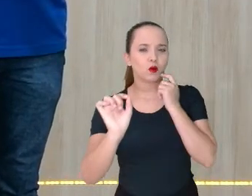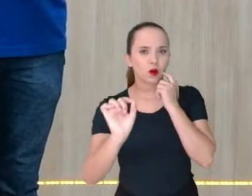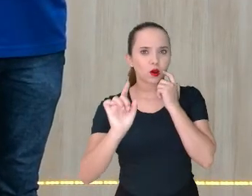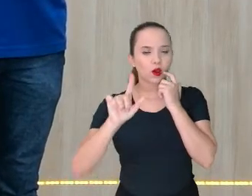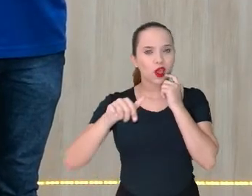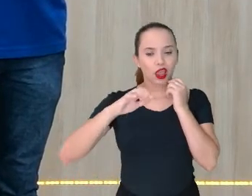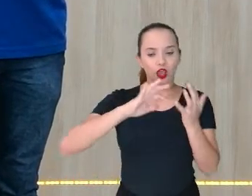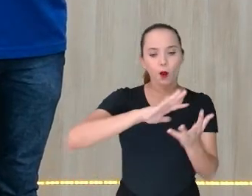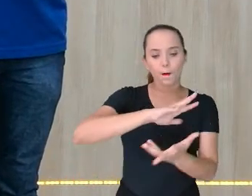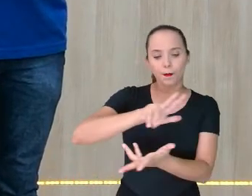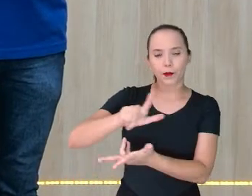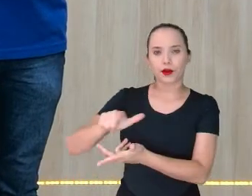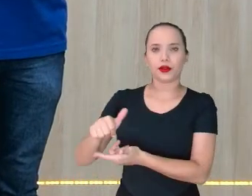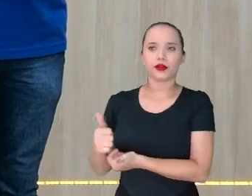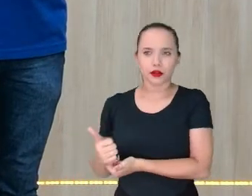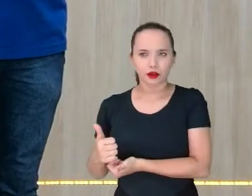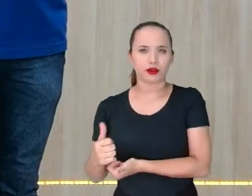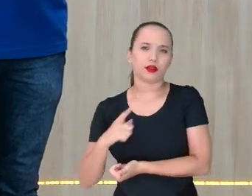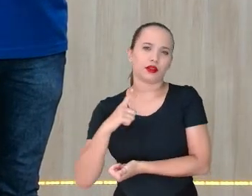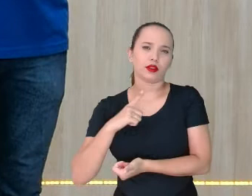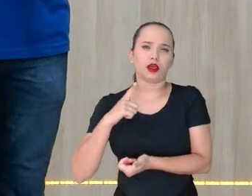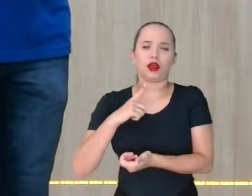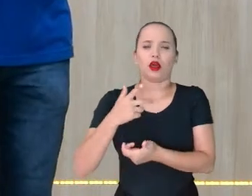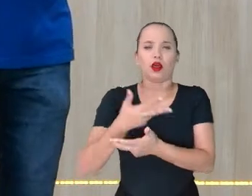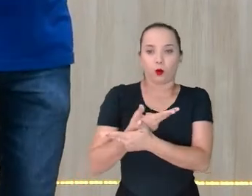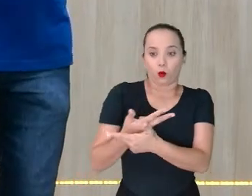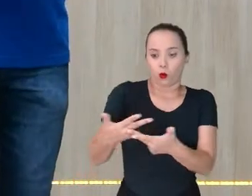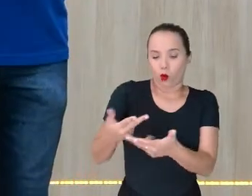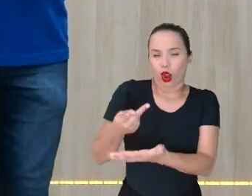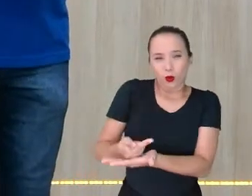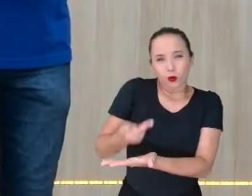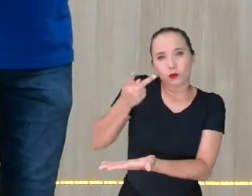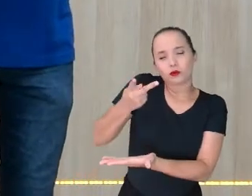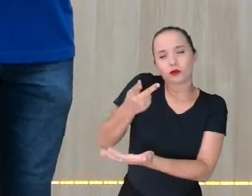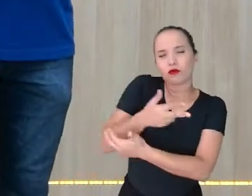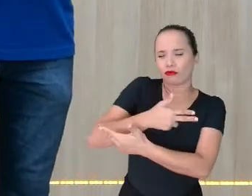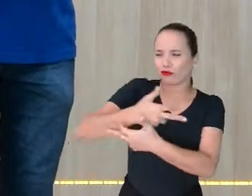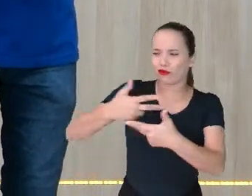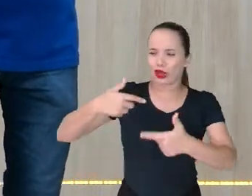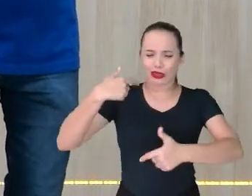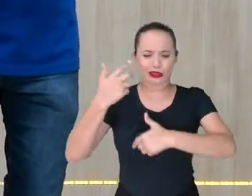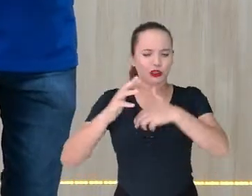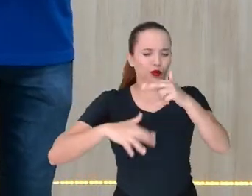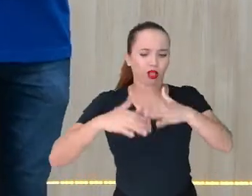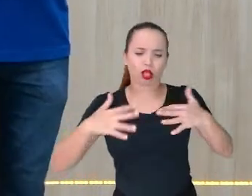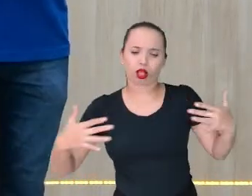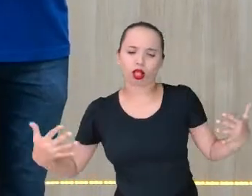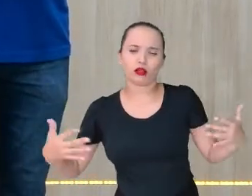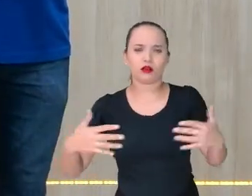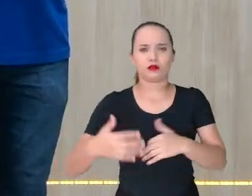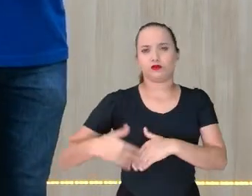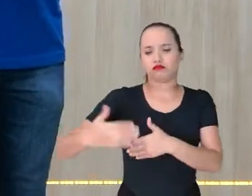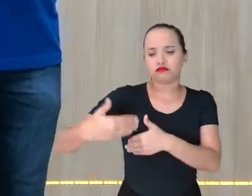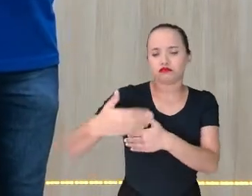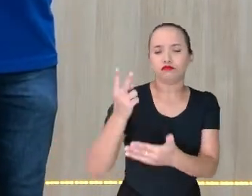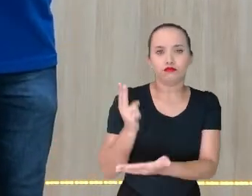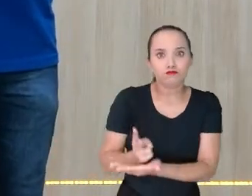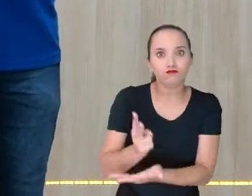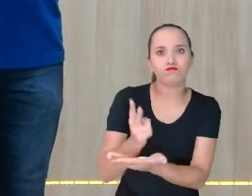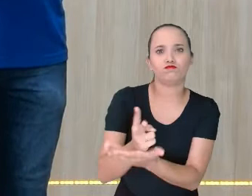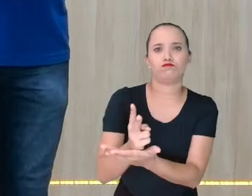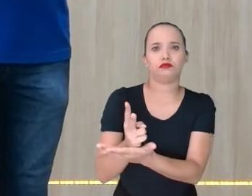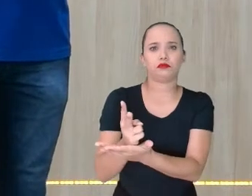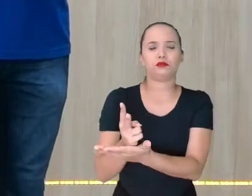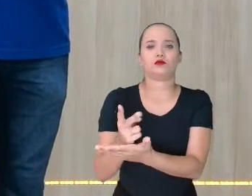aí, está acontecendo de forma assim, ó, constante, contínua, não é? E acelerado,